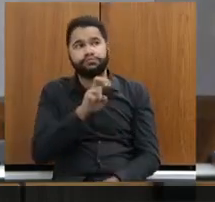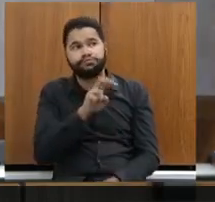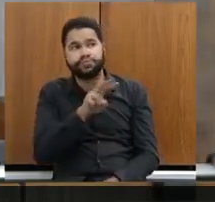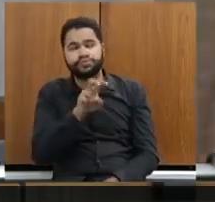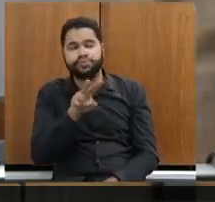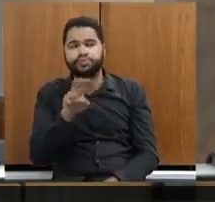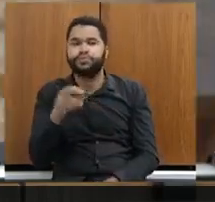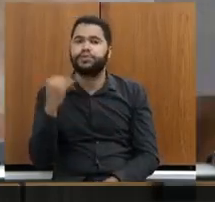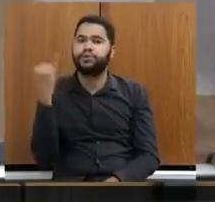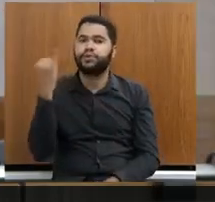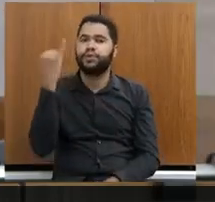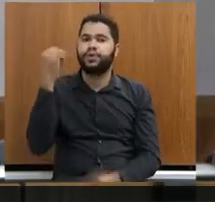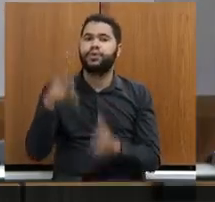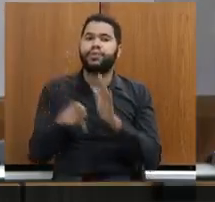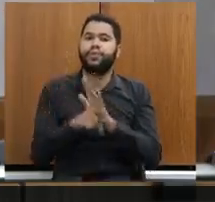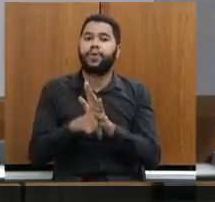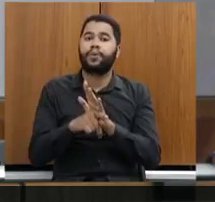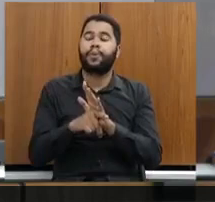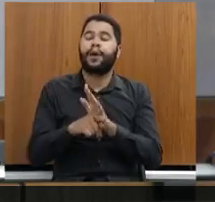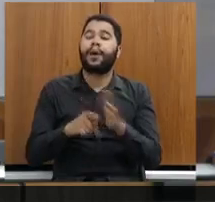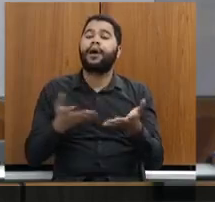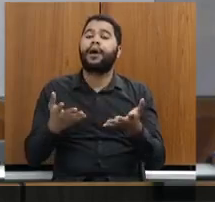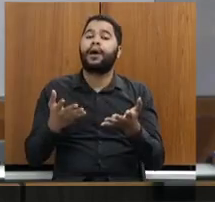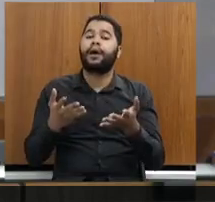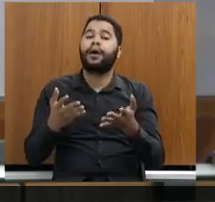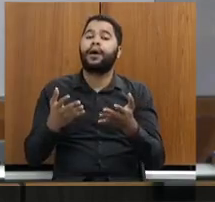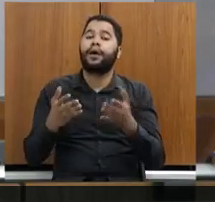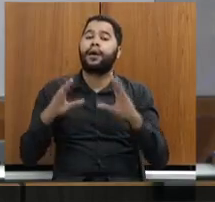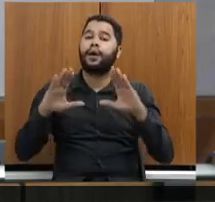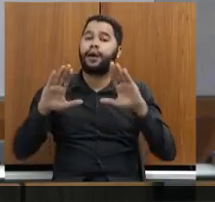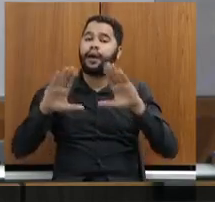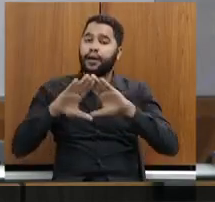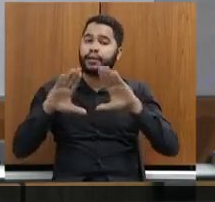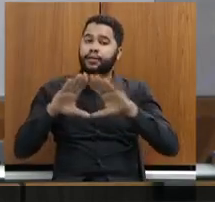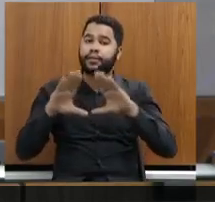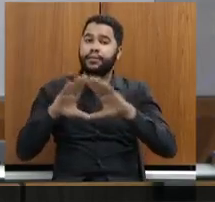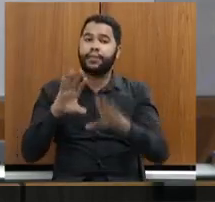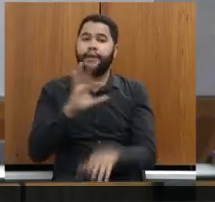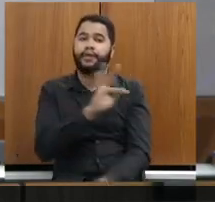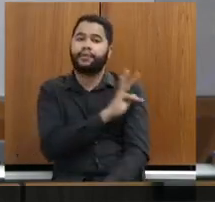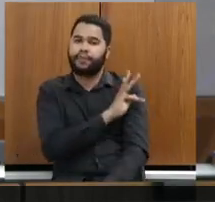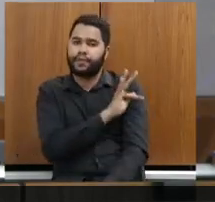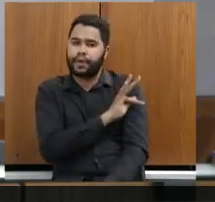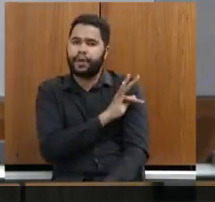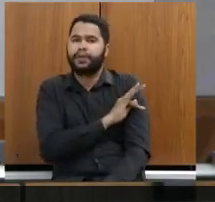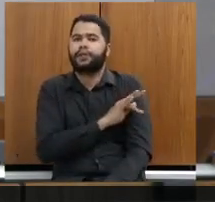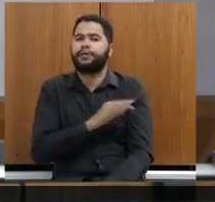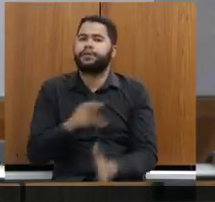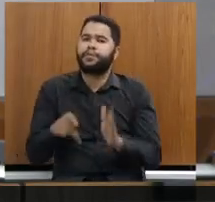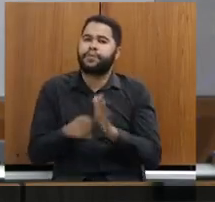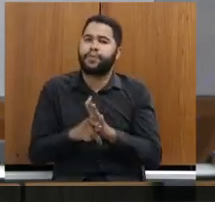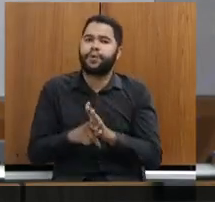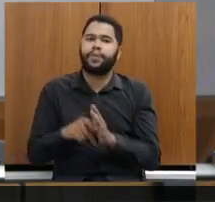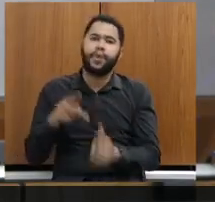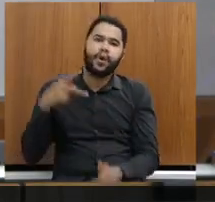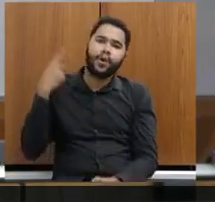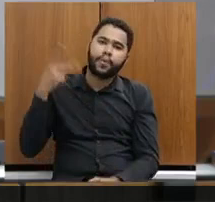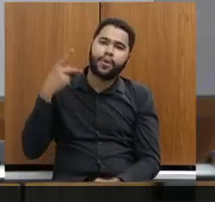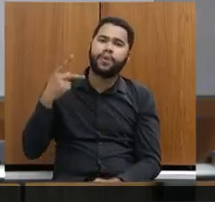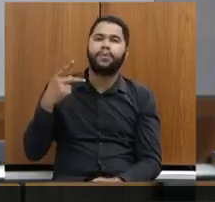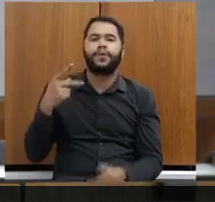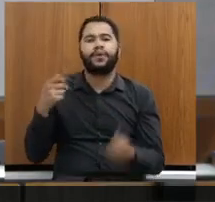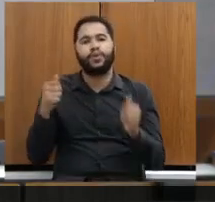a importância que tem uma assembleia fiscaliza como o Assembleia fiscaliza aproxima né Presidente o parlamentar do